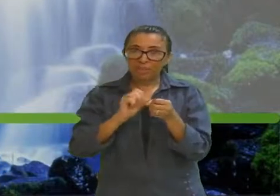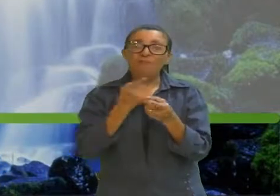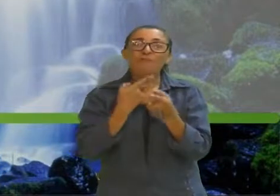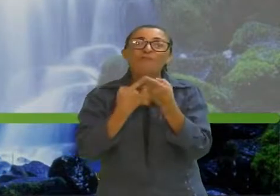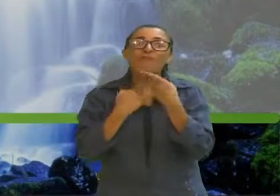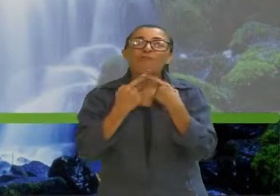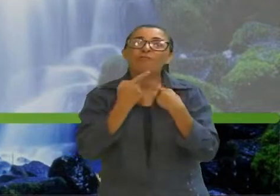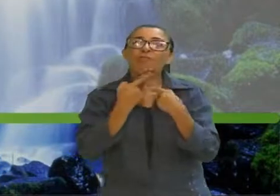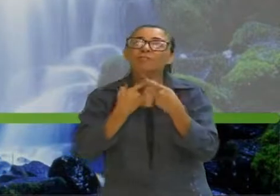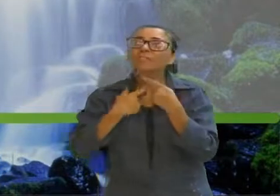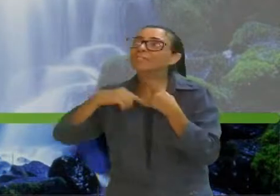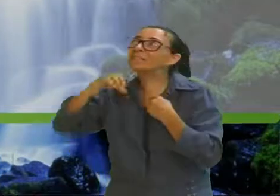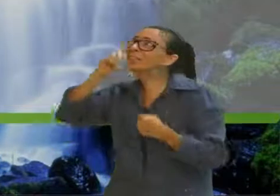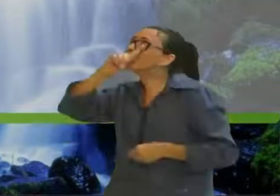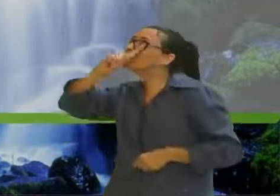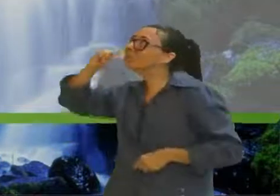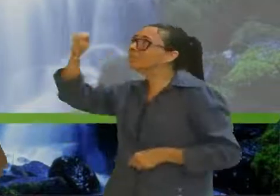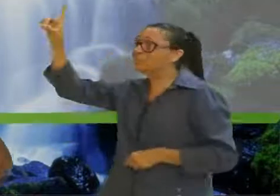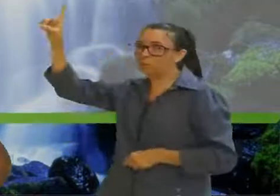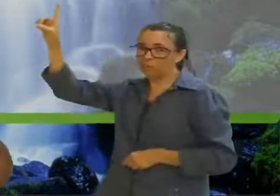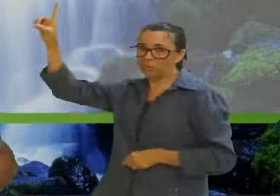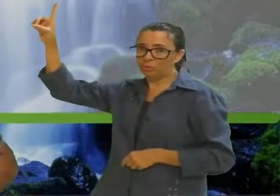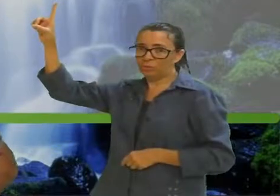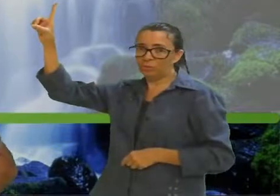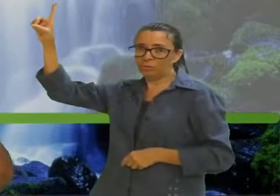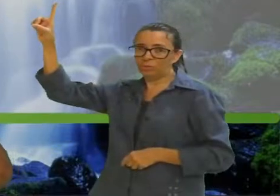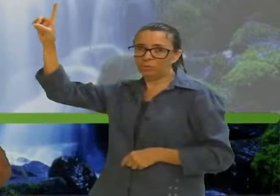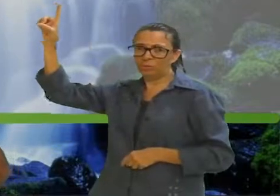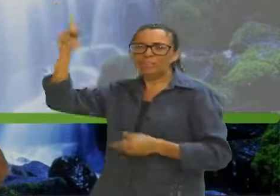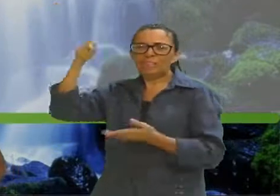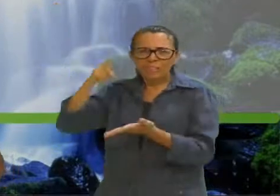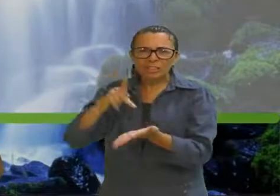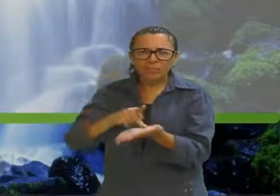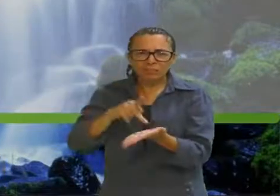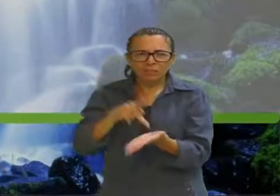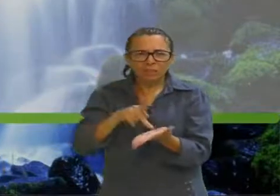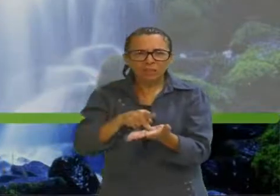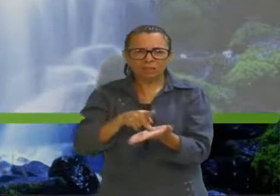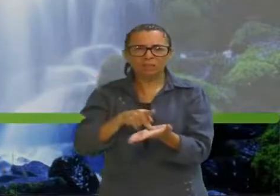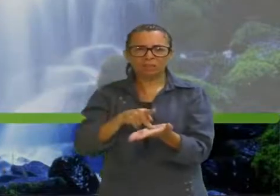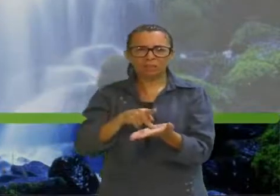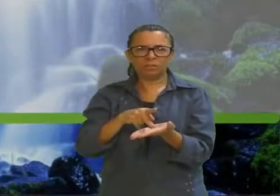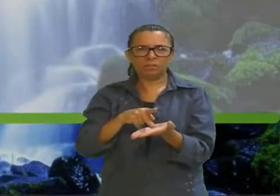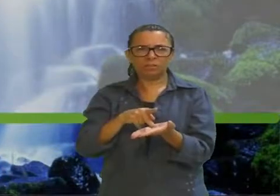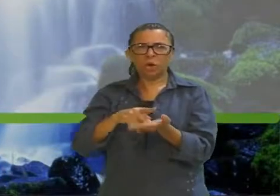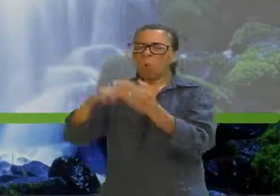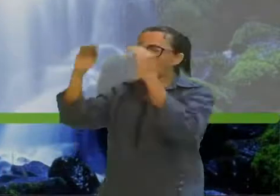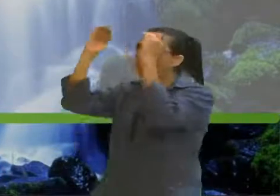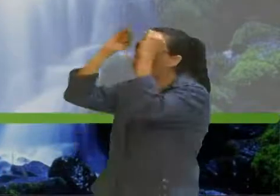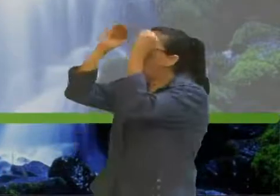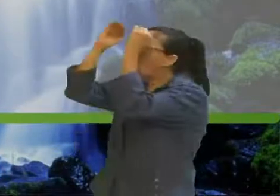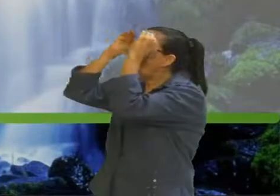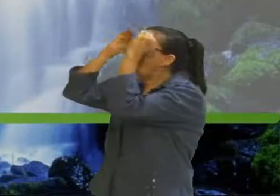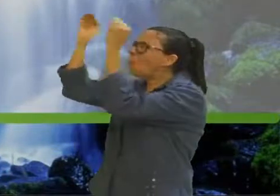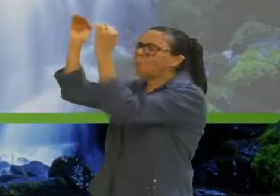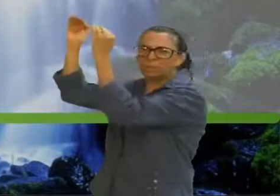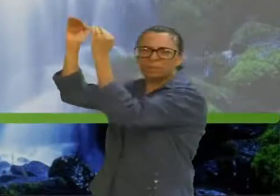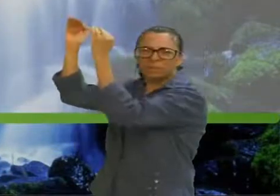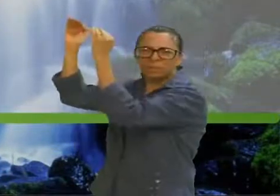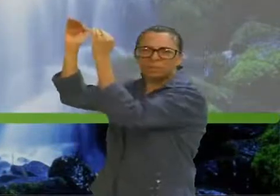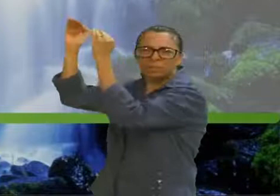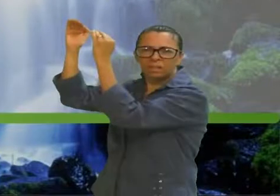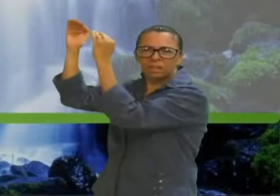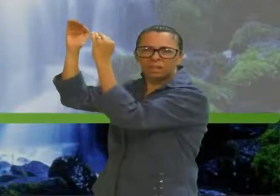dizer. Porque quando você diz, eu faço a vontade de Deus. Fazer é diferente